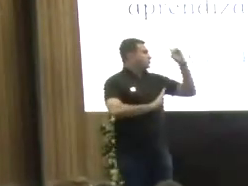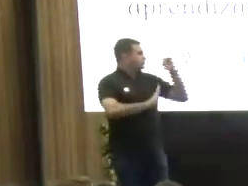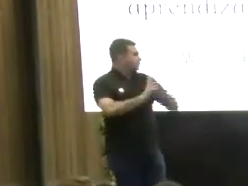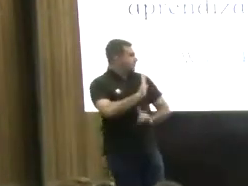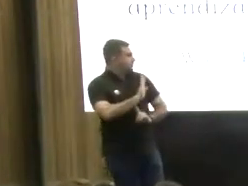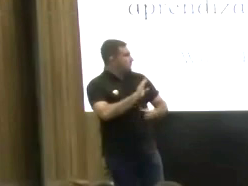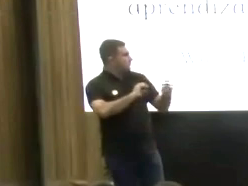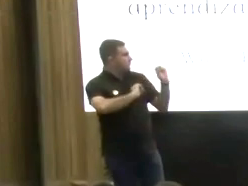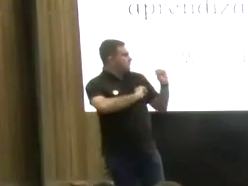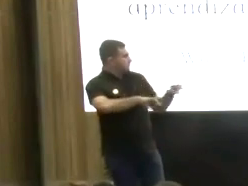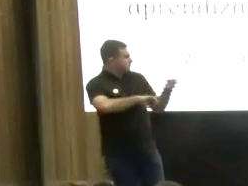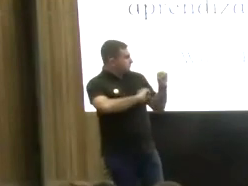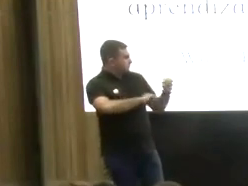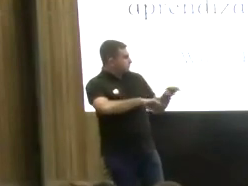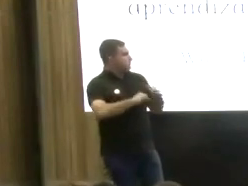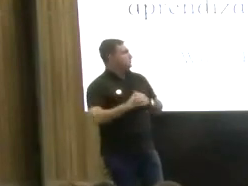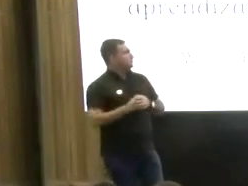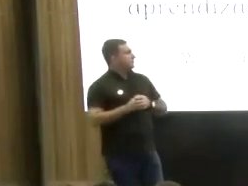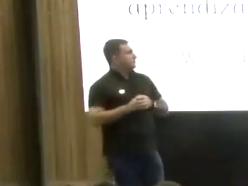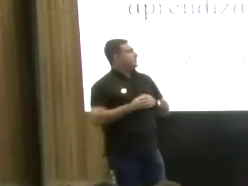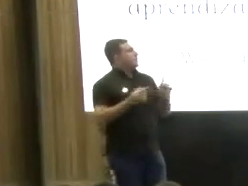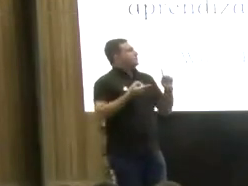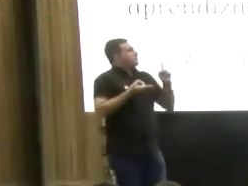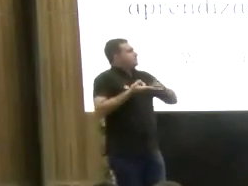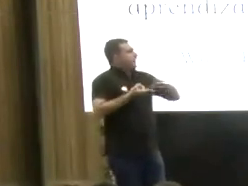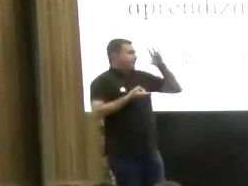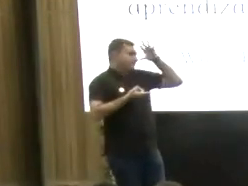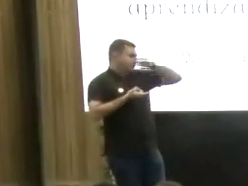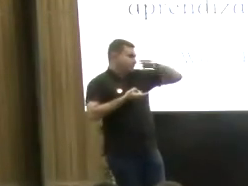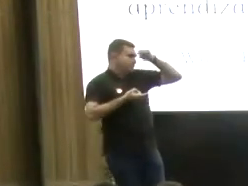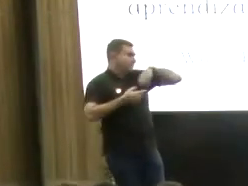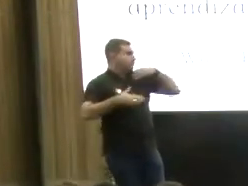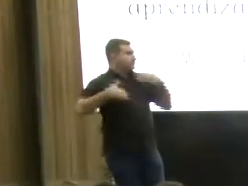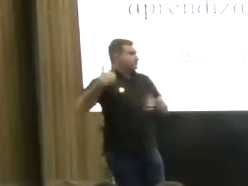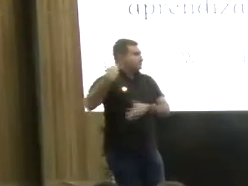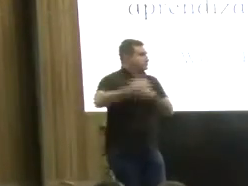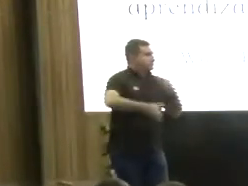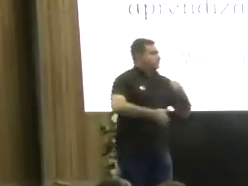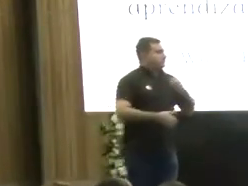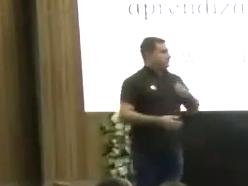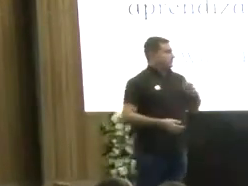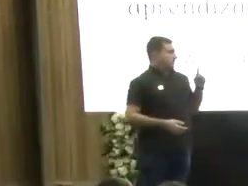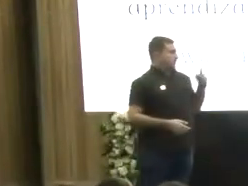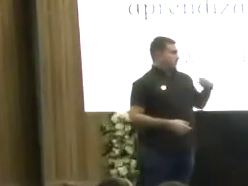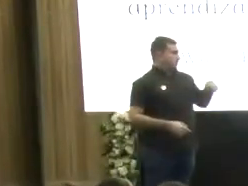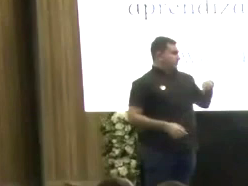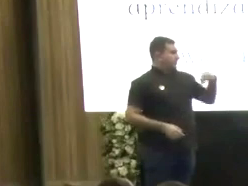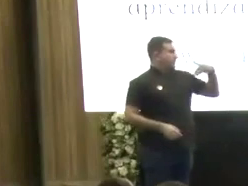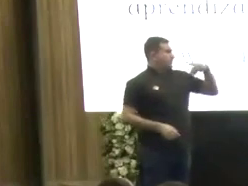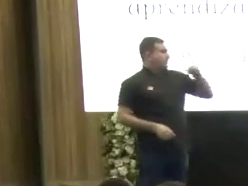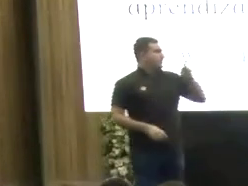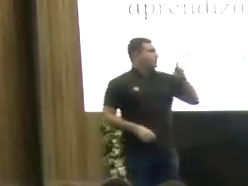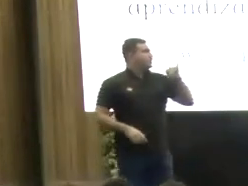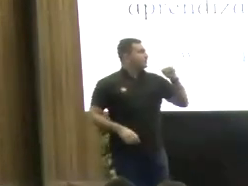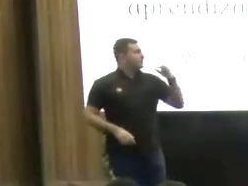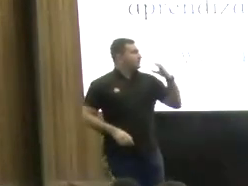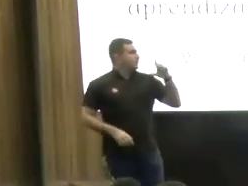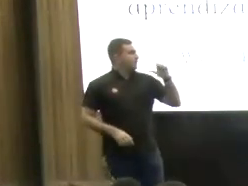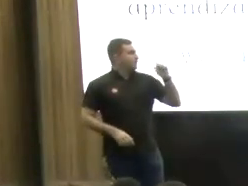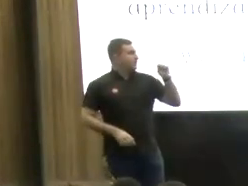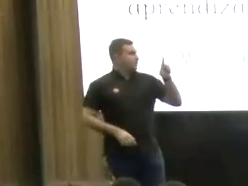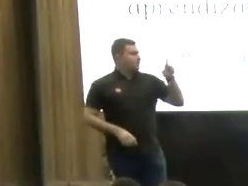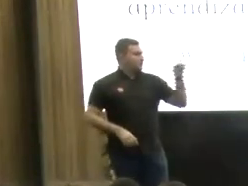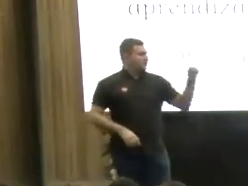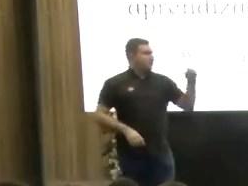ao Longo da Vida. E essa conferência será ministrada pela professora Maria Clara de Pierro, que pode